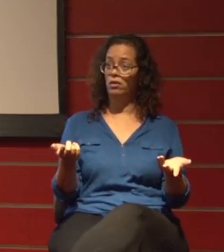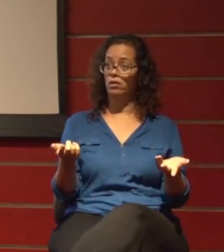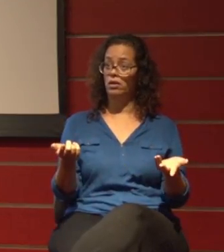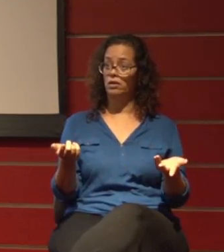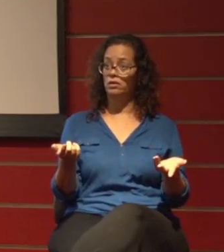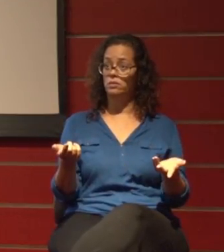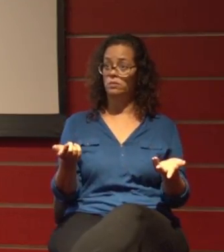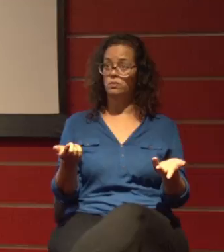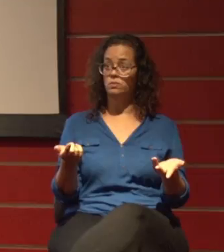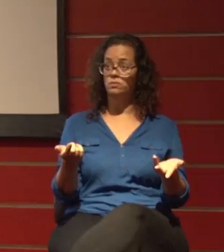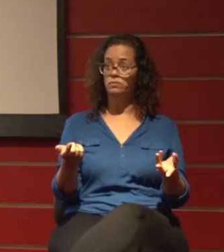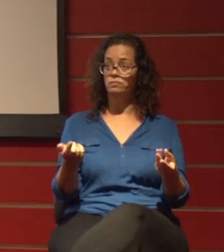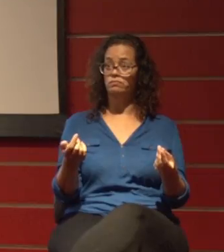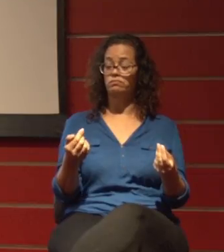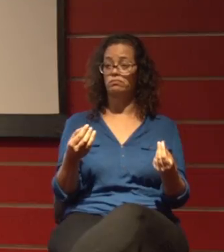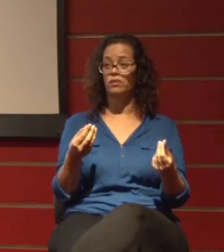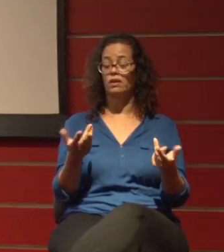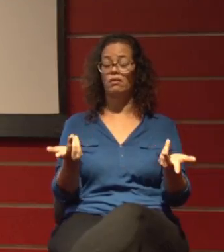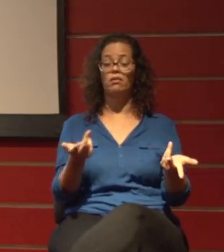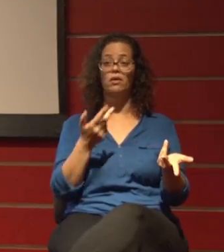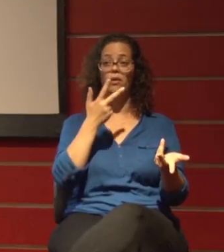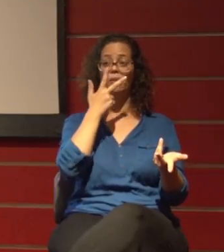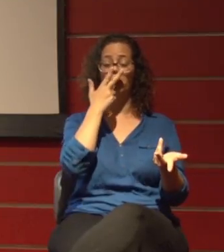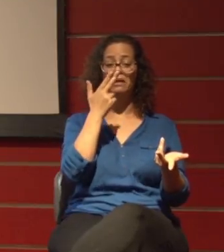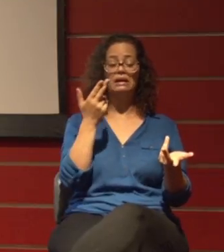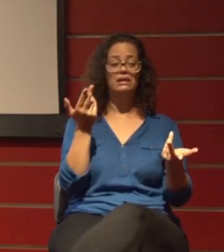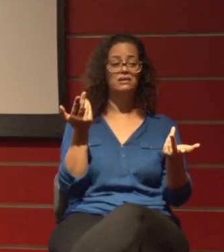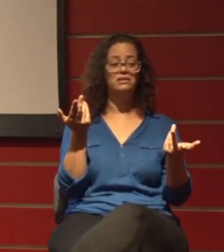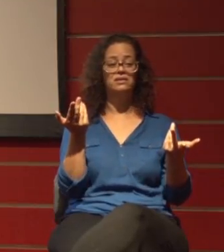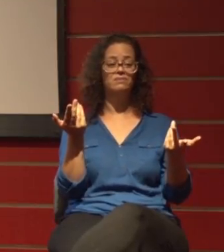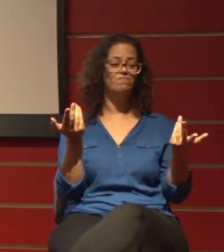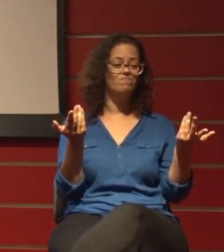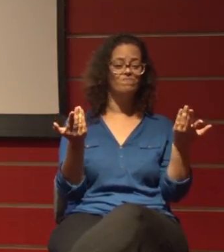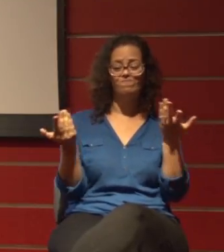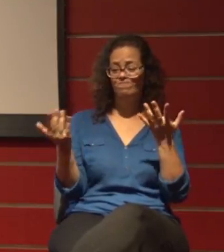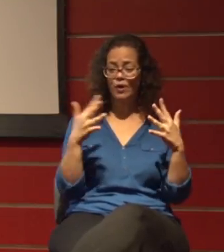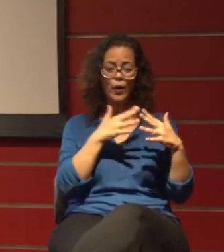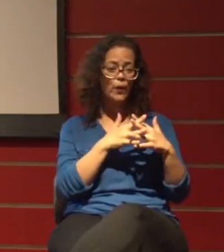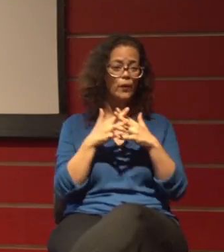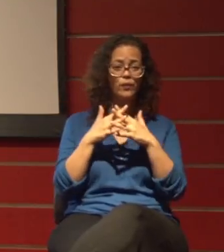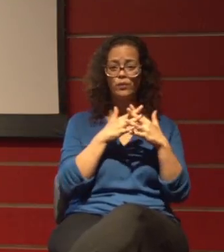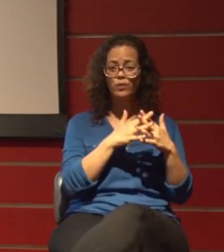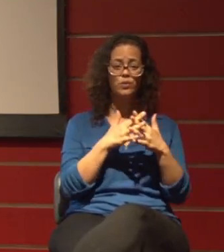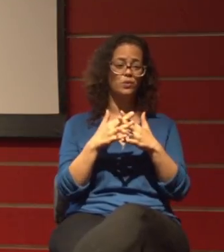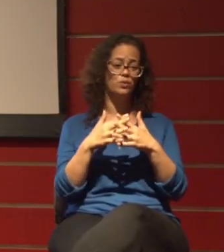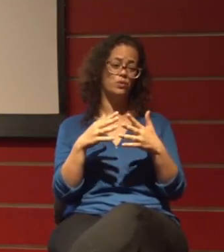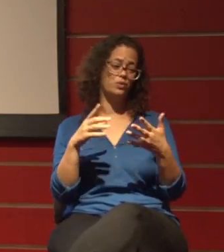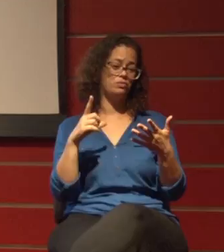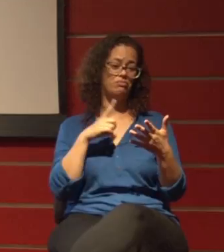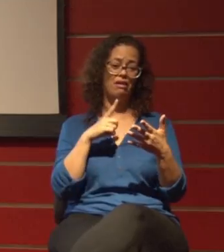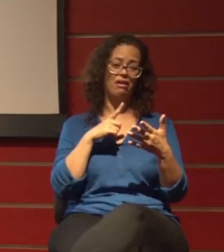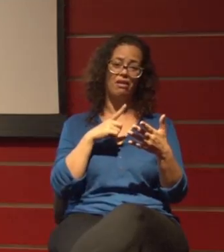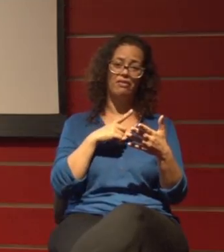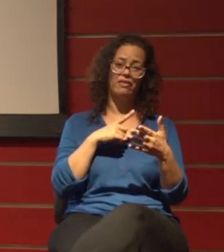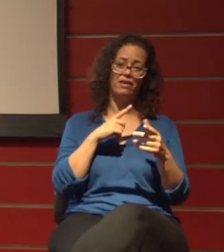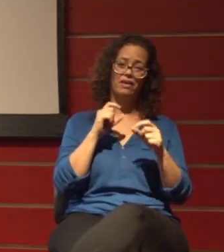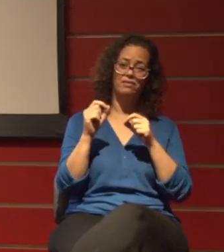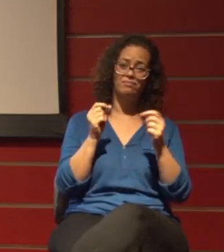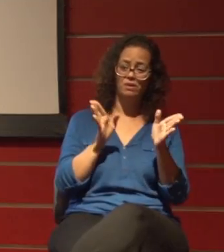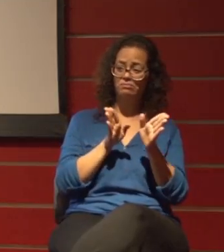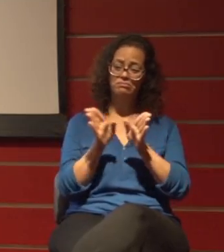ficou muito fica muito dúbio mesmo né tem tanto essa defesa do que ele representa de